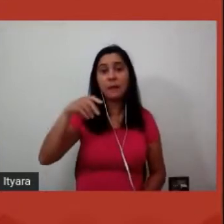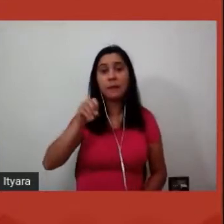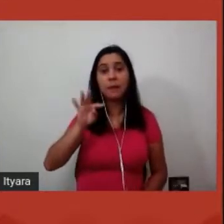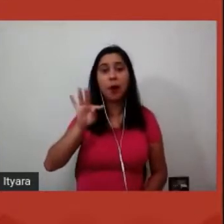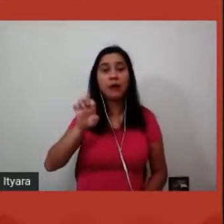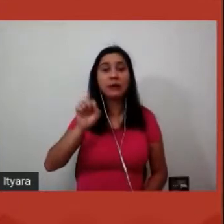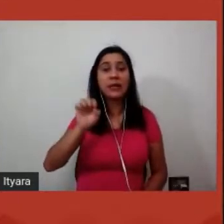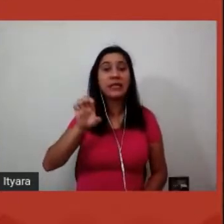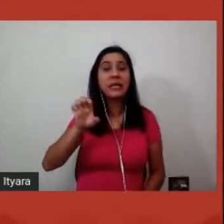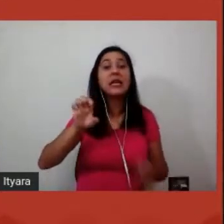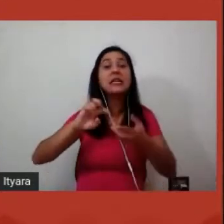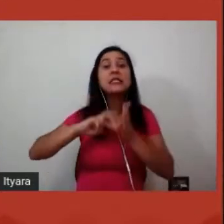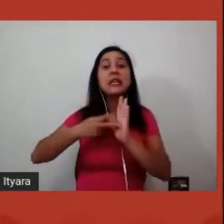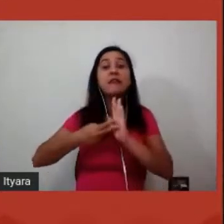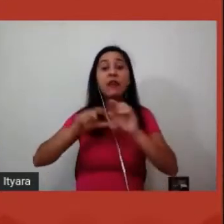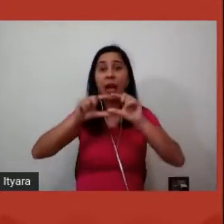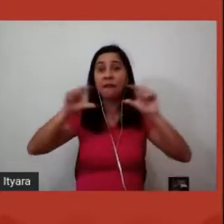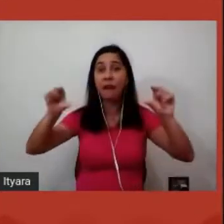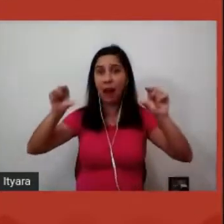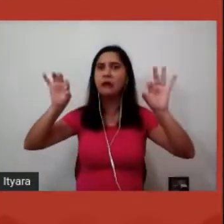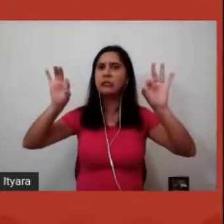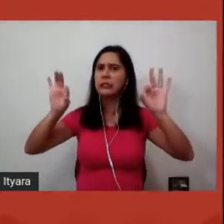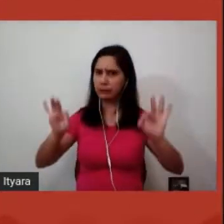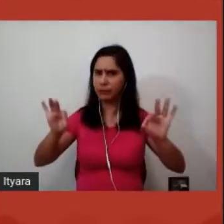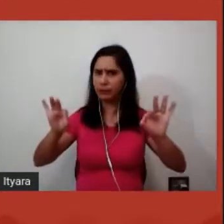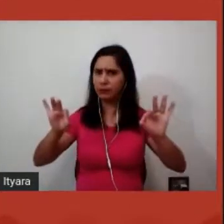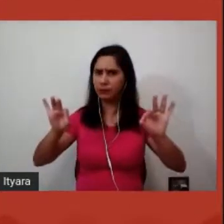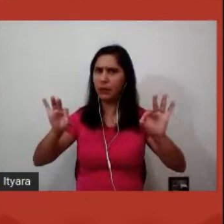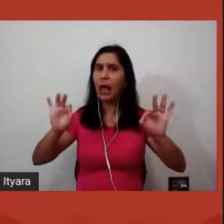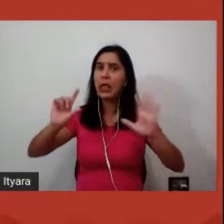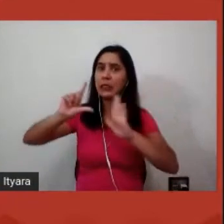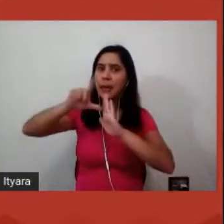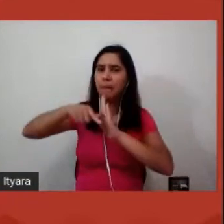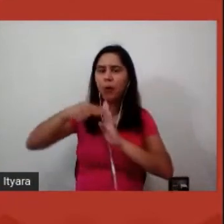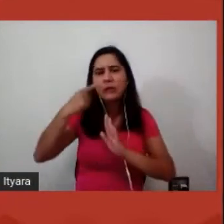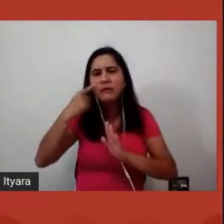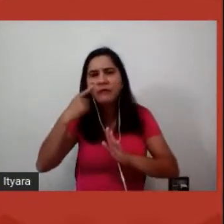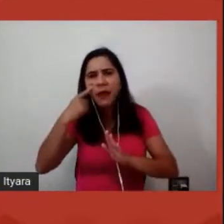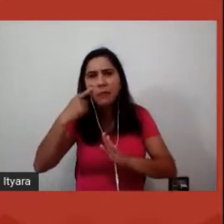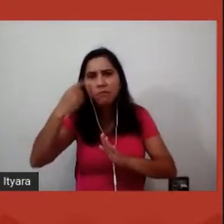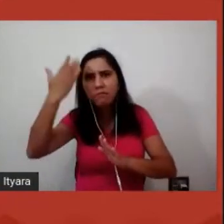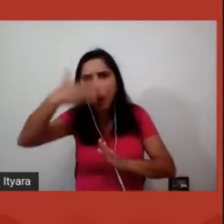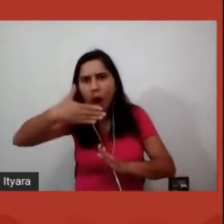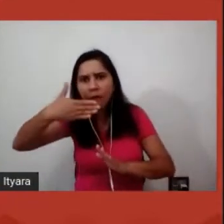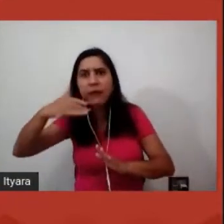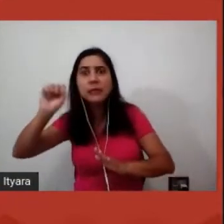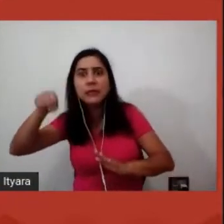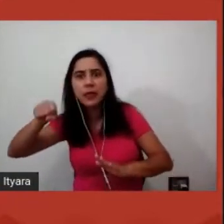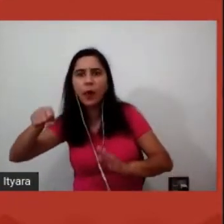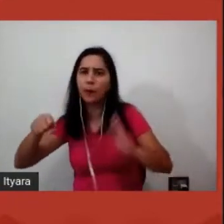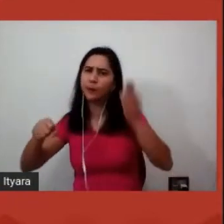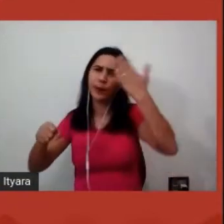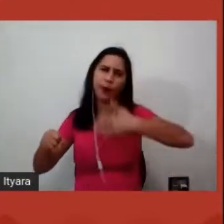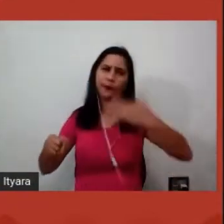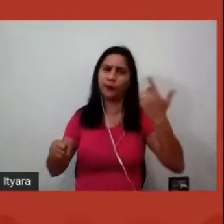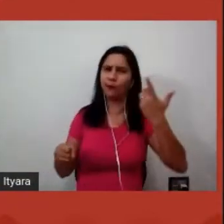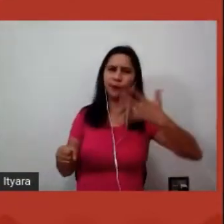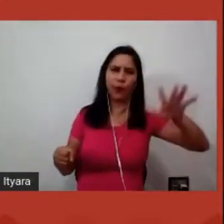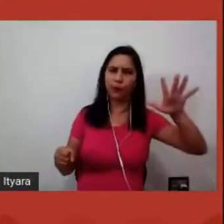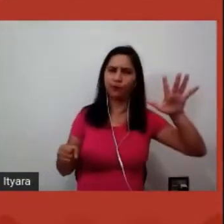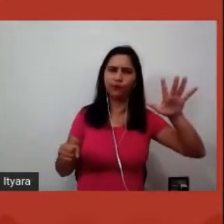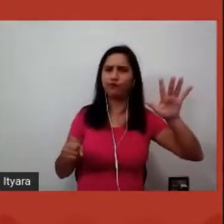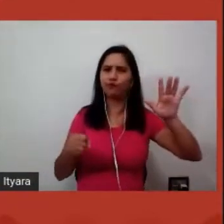uma afirmação que a gente refuta ou não, ou aceita.